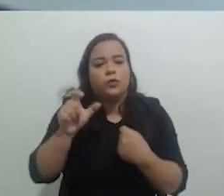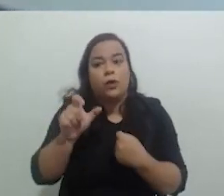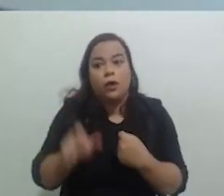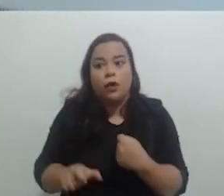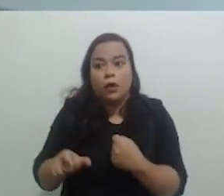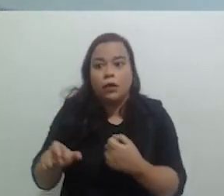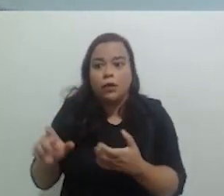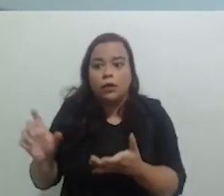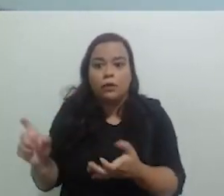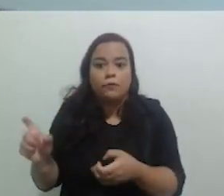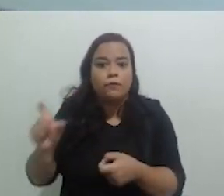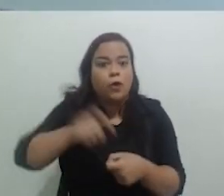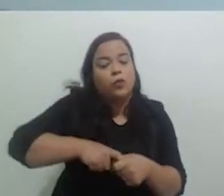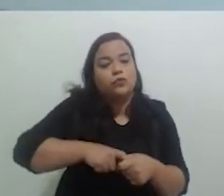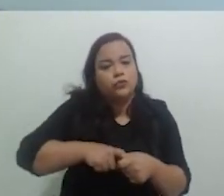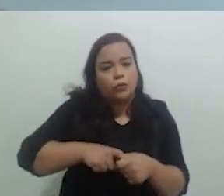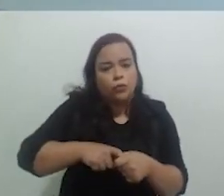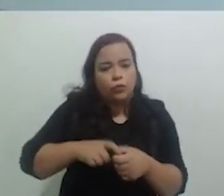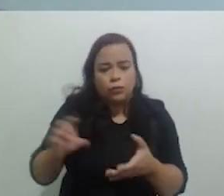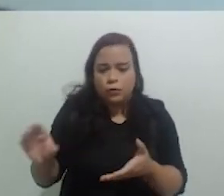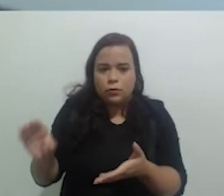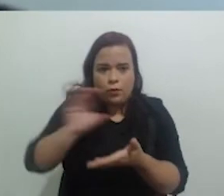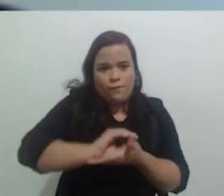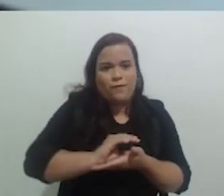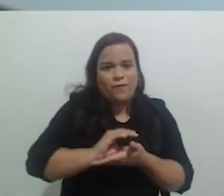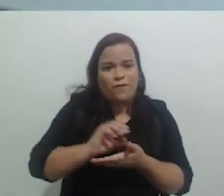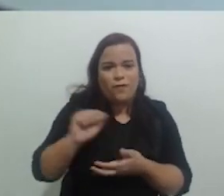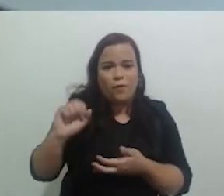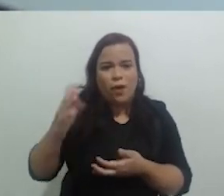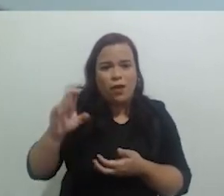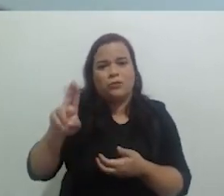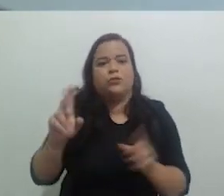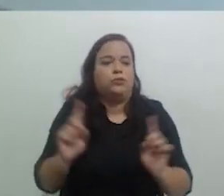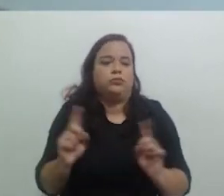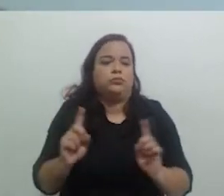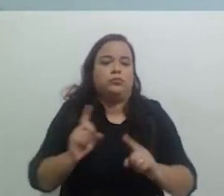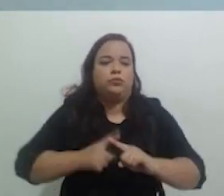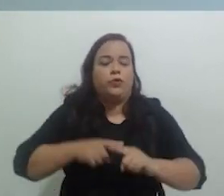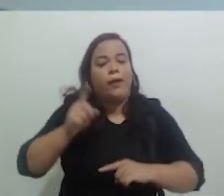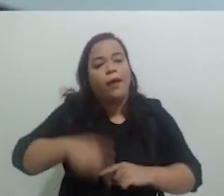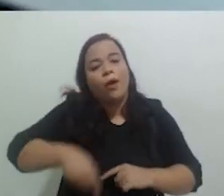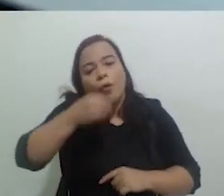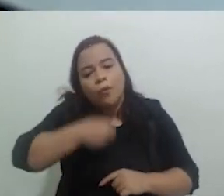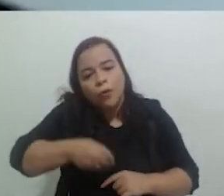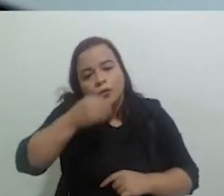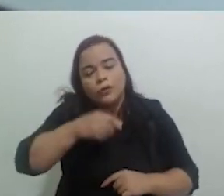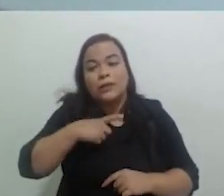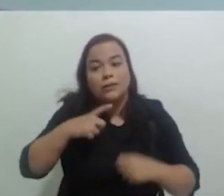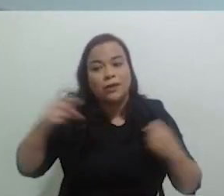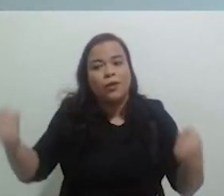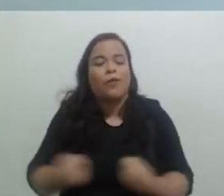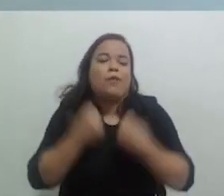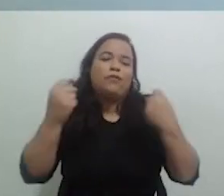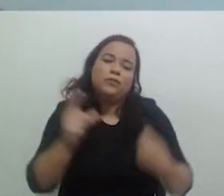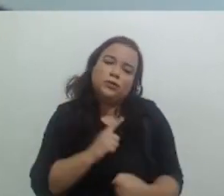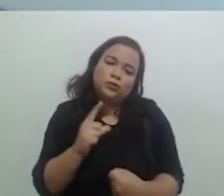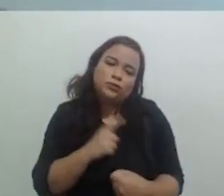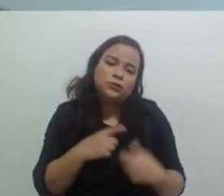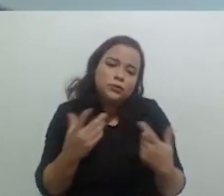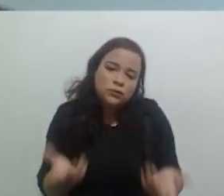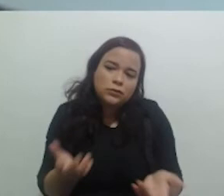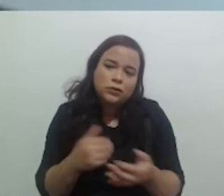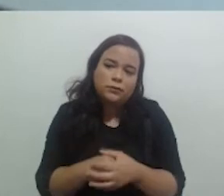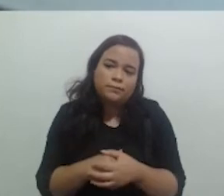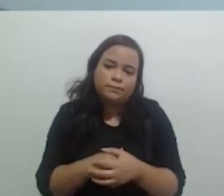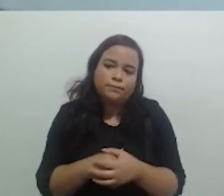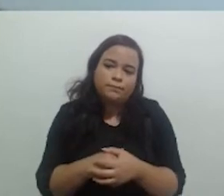seria a oportunidade de se fazer essa... Haveria o conflito, né, para ser suscitado.